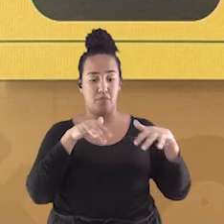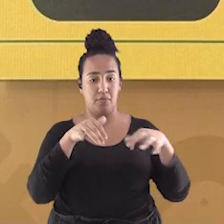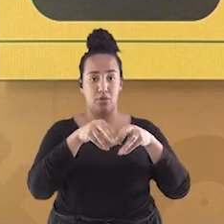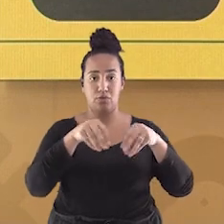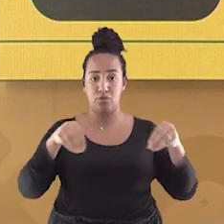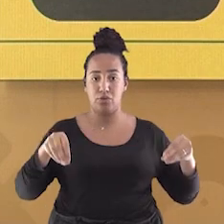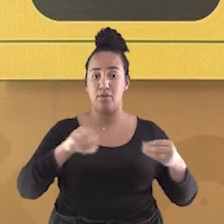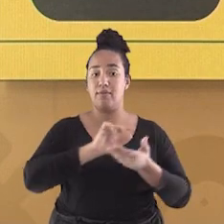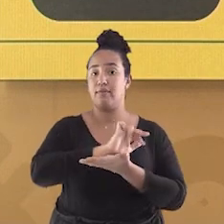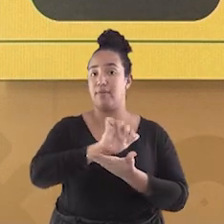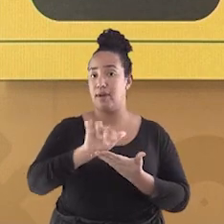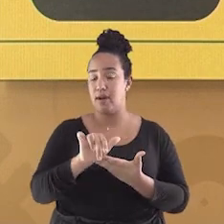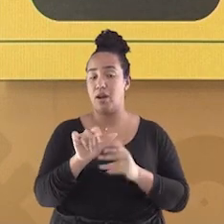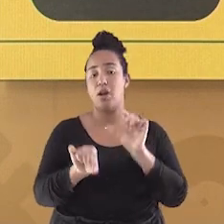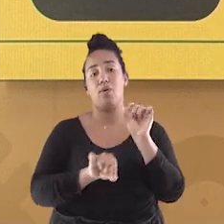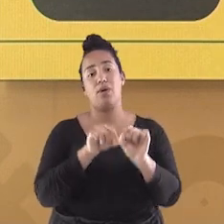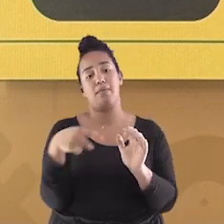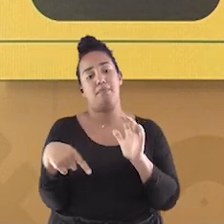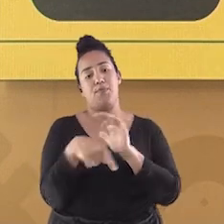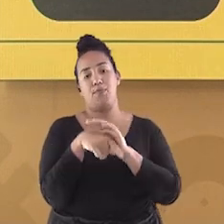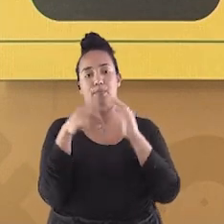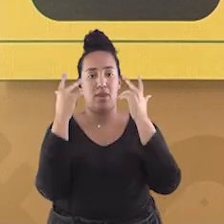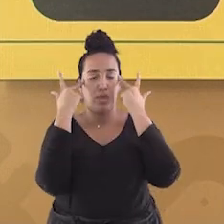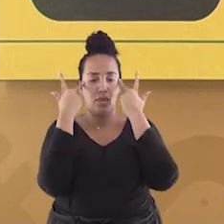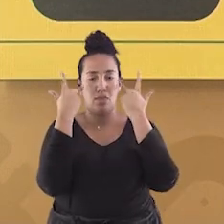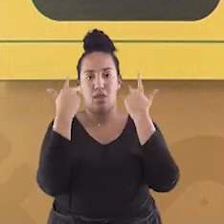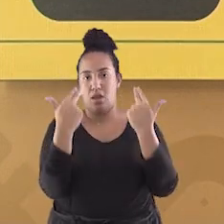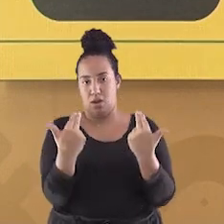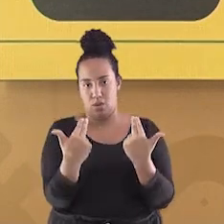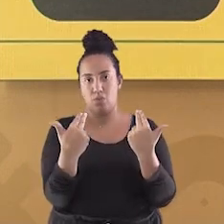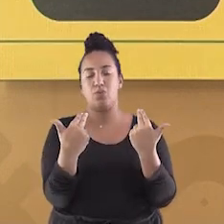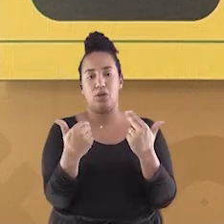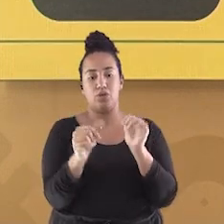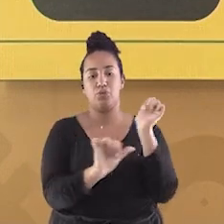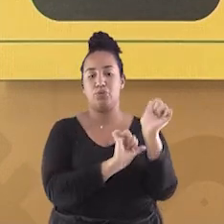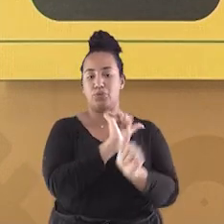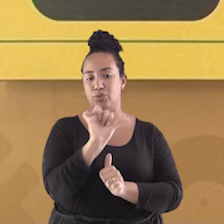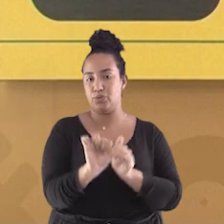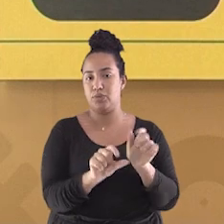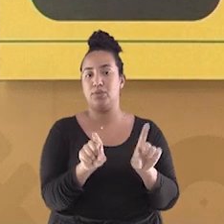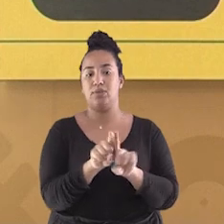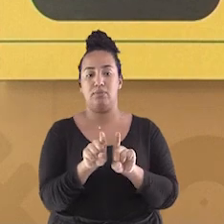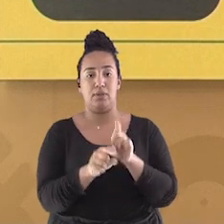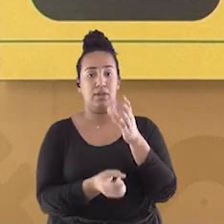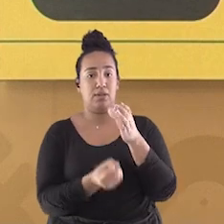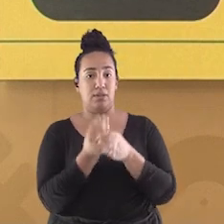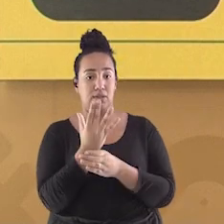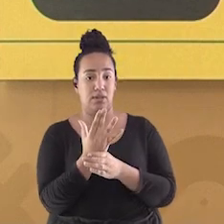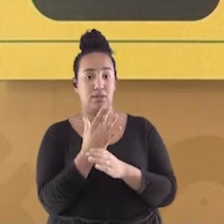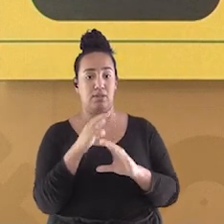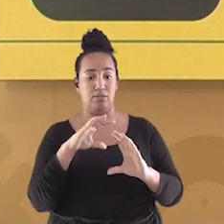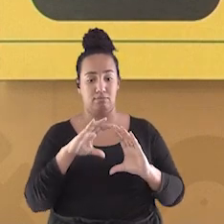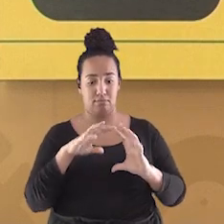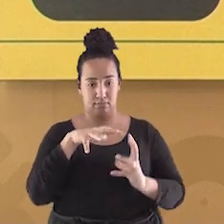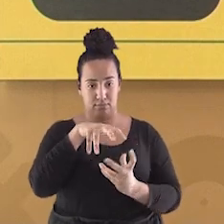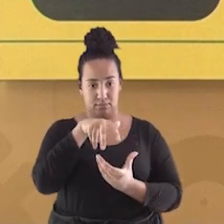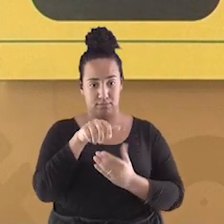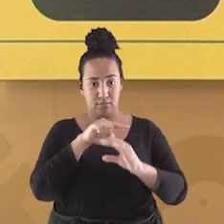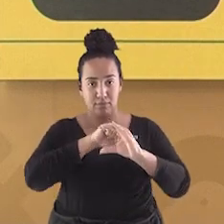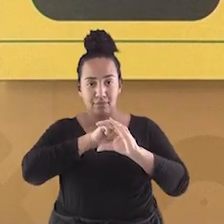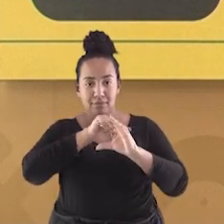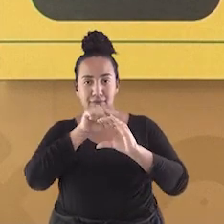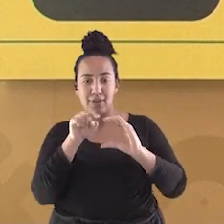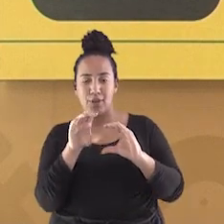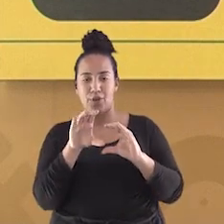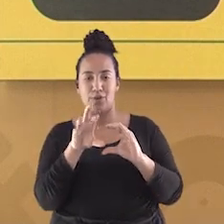solo, fazem parte da dinâmica natural de transformação e formação da crosta terrestre.